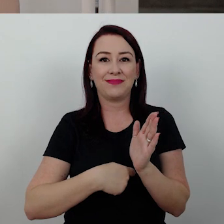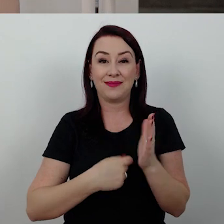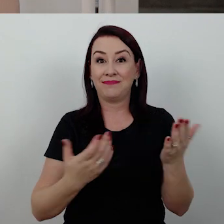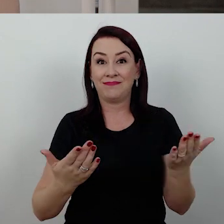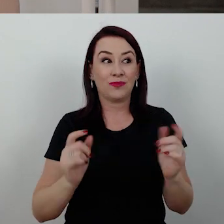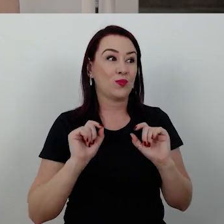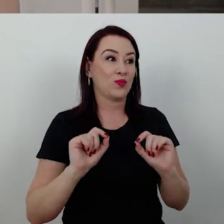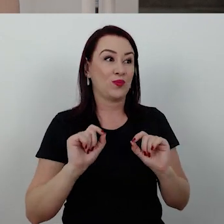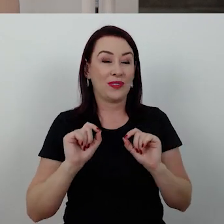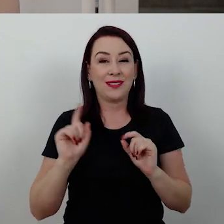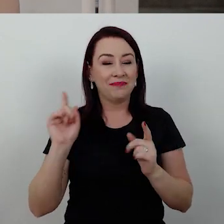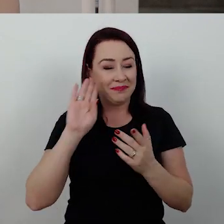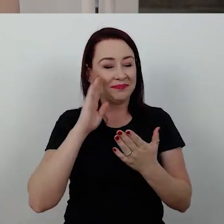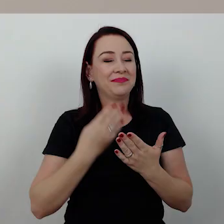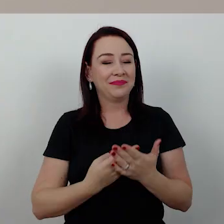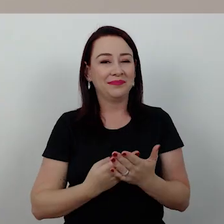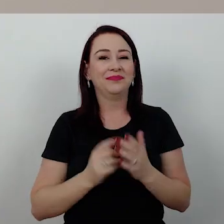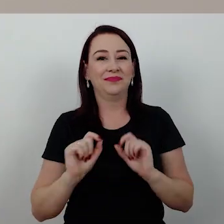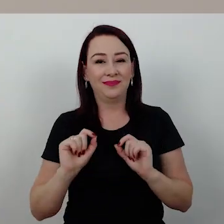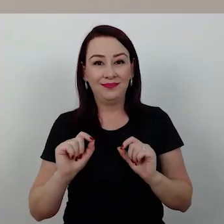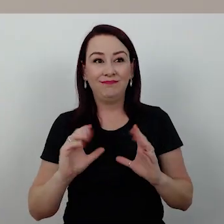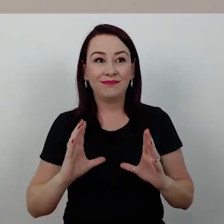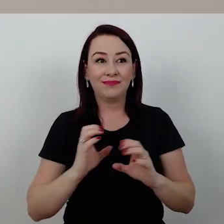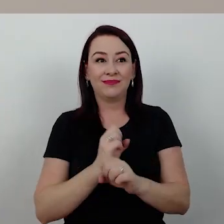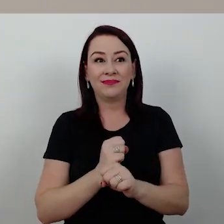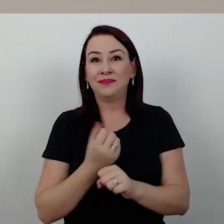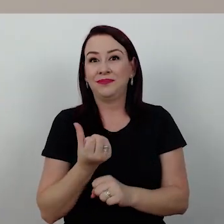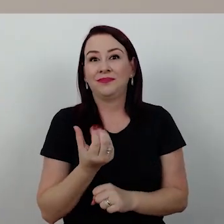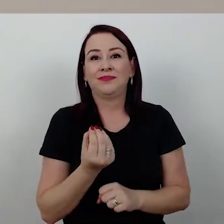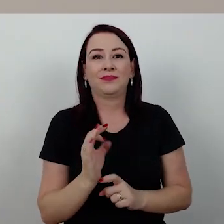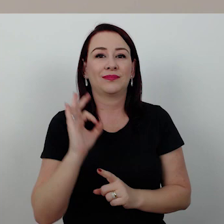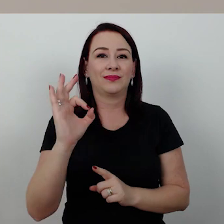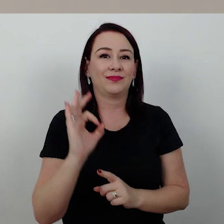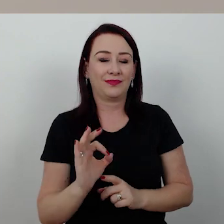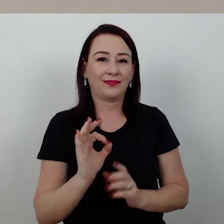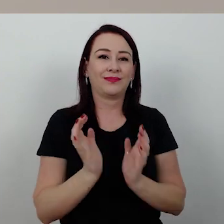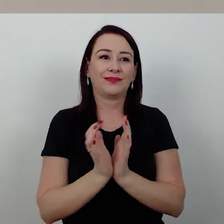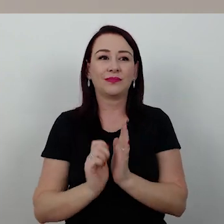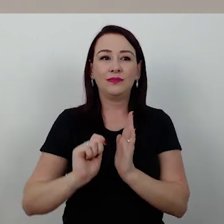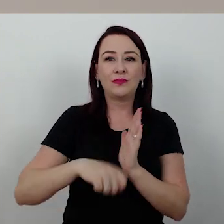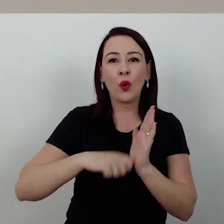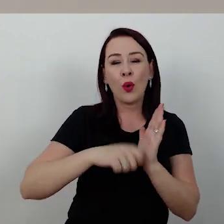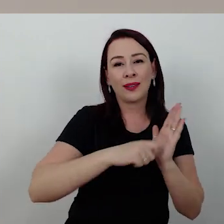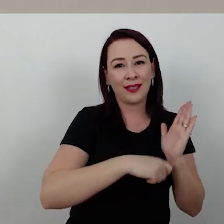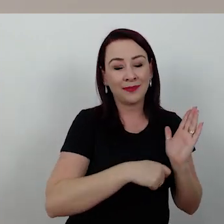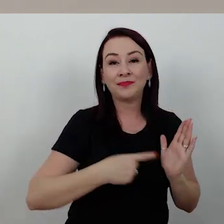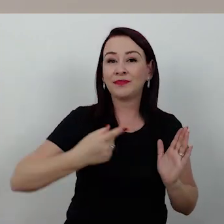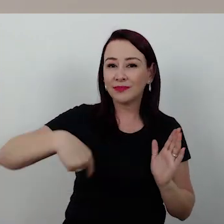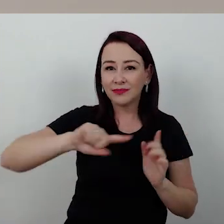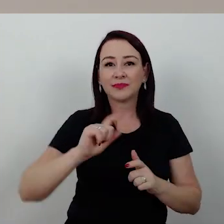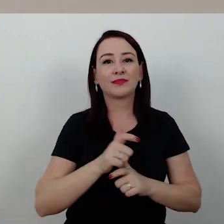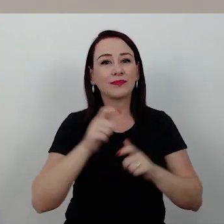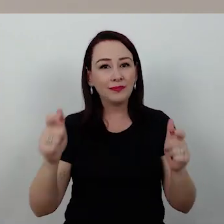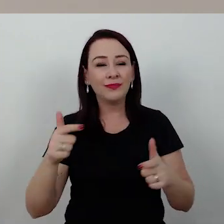né, que eu acredito, ouso dizer, que é mais de 60% das contratações deles são